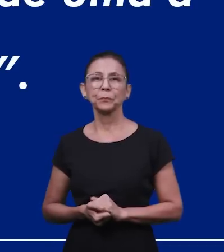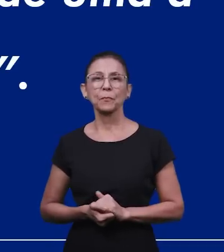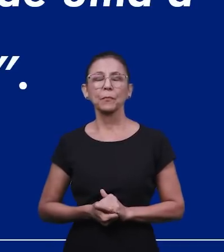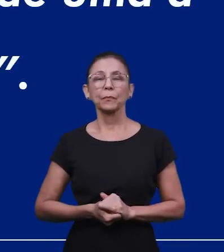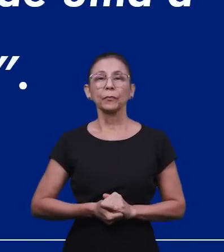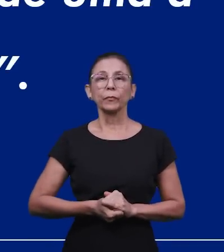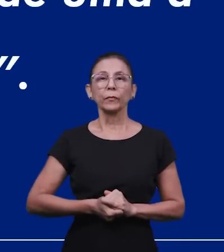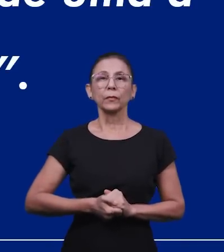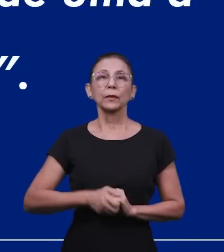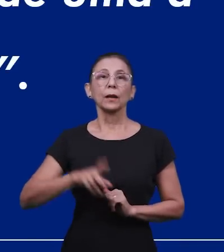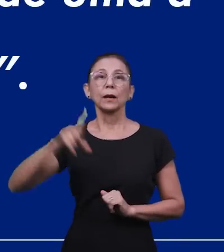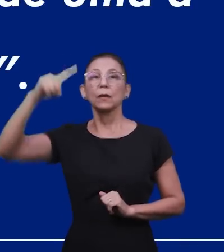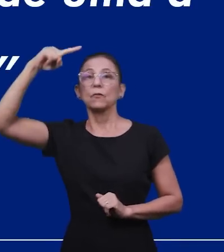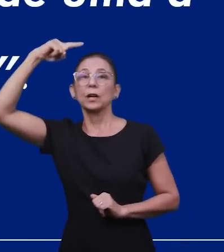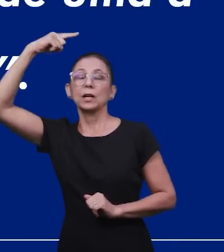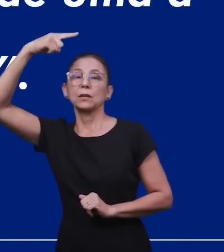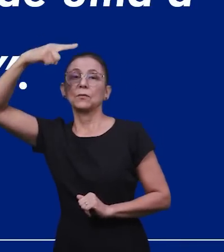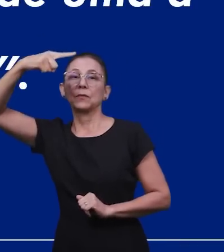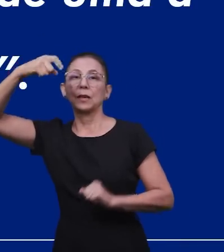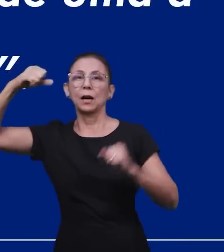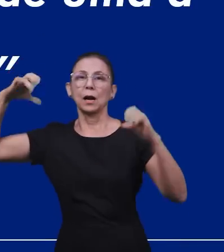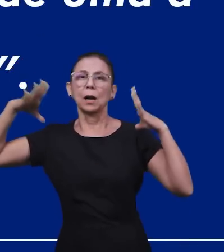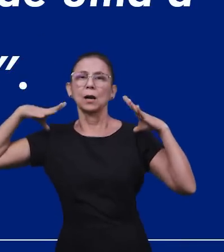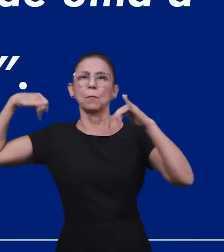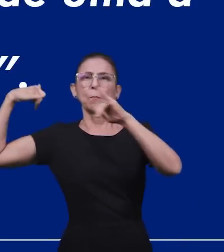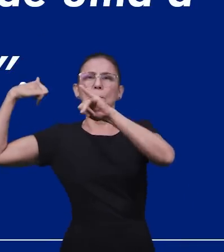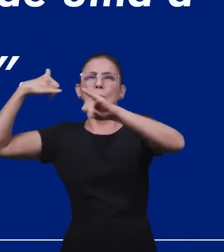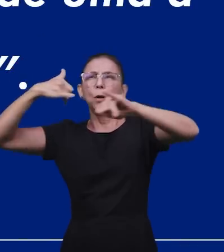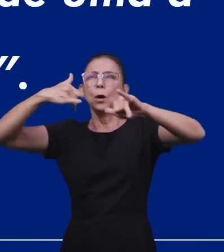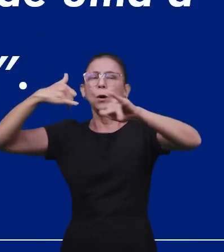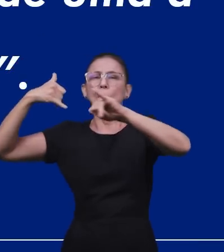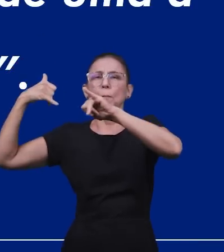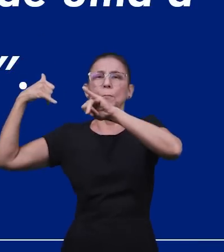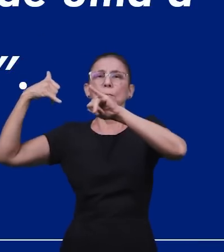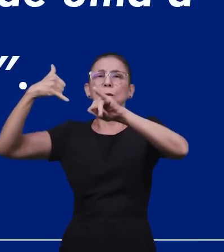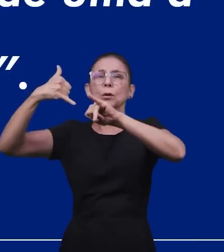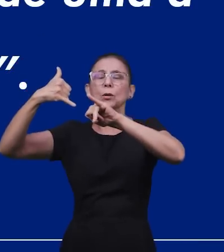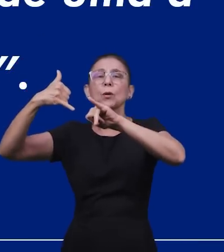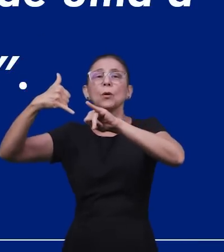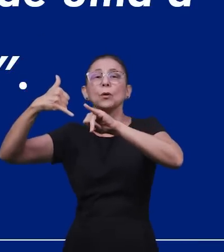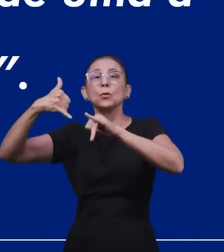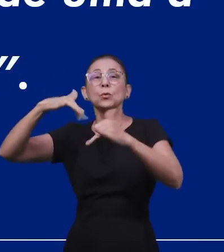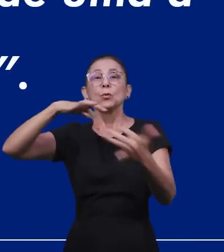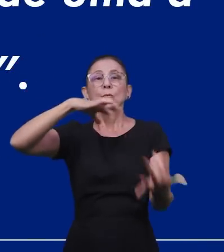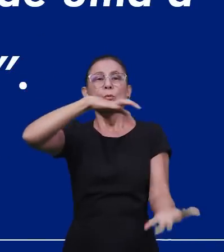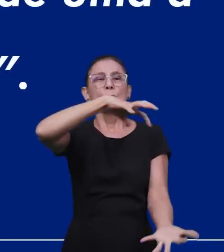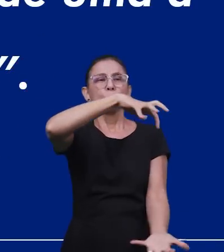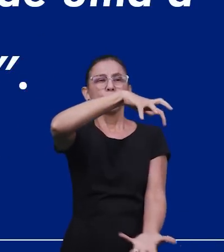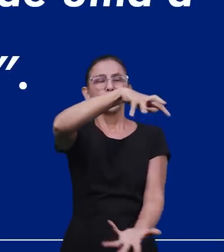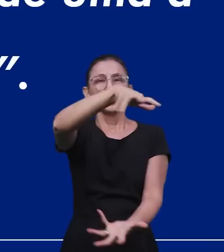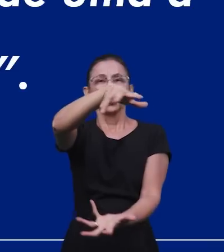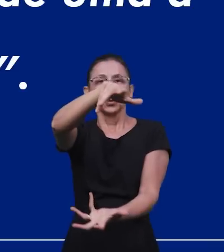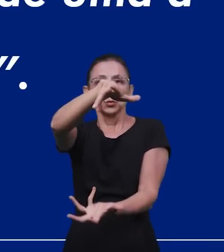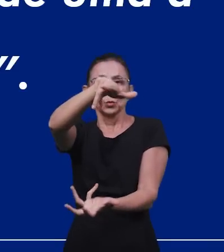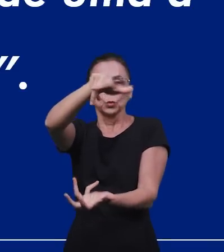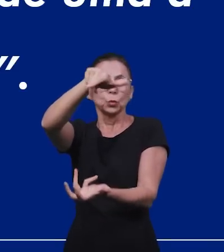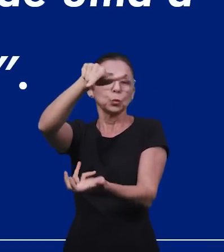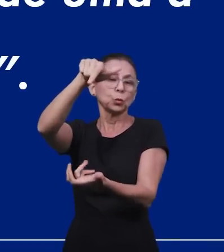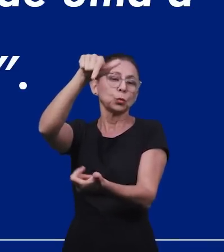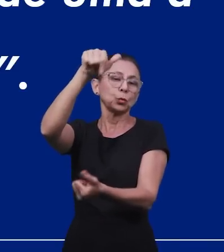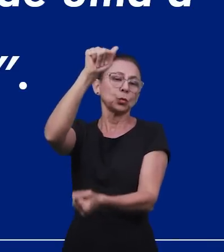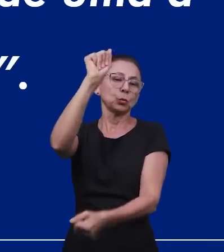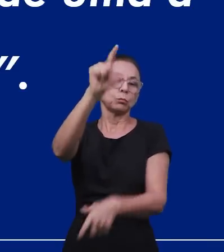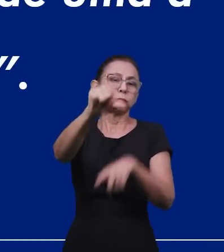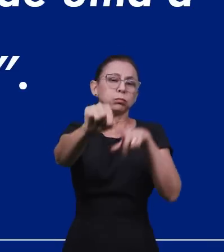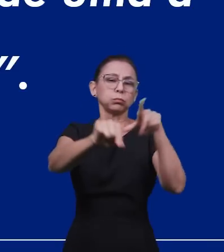enviará os seus anjos com rijo clamor de trombeta, os quais ajuntarão os seus escolhidos desde os 4 ventos, de uma